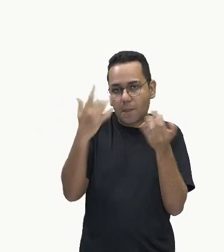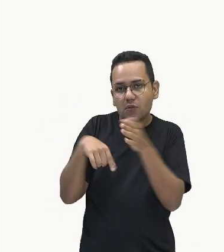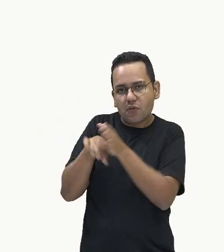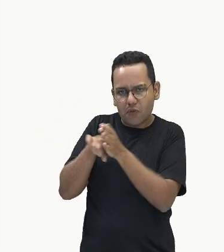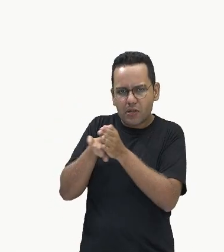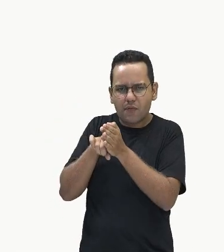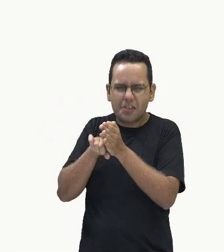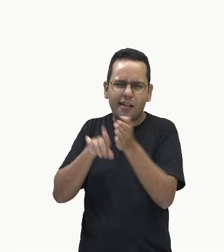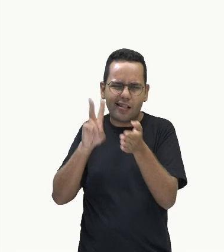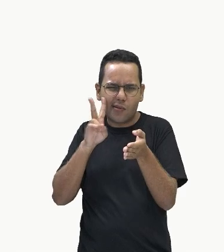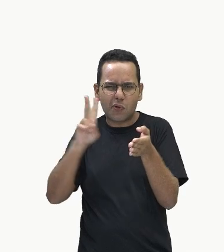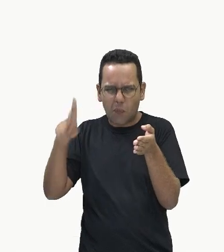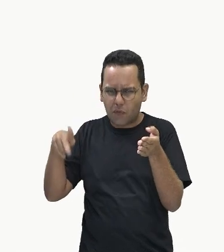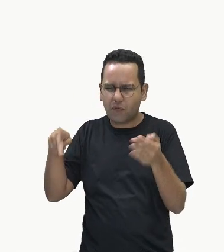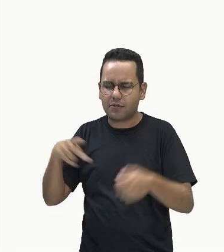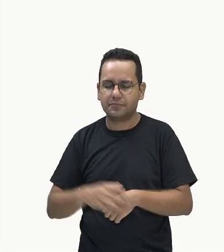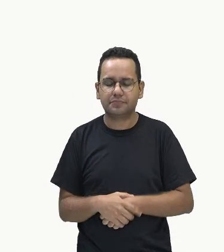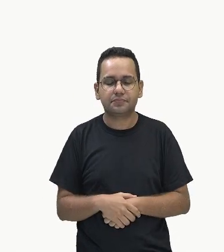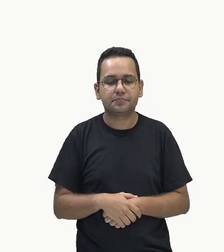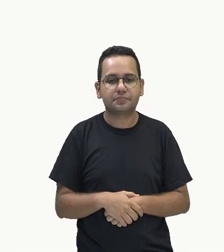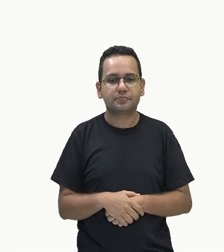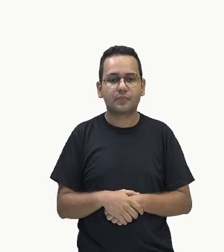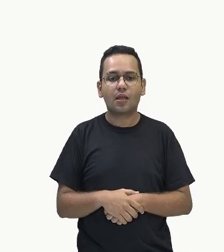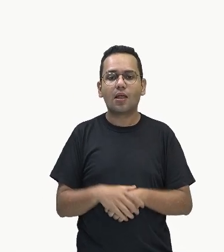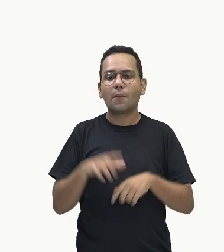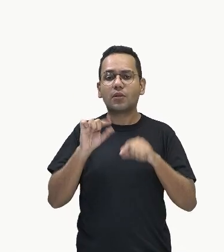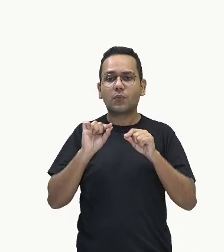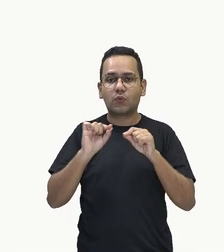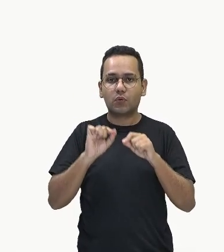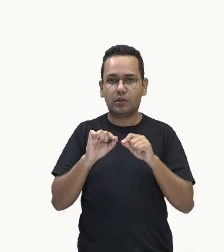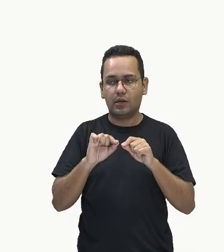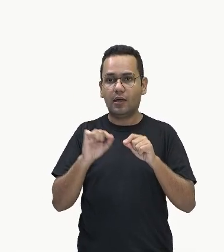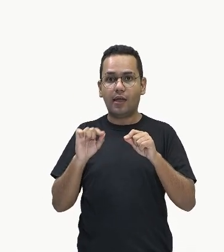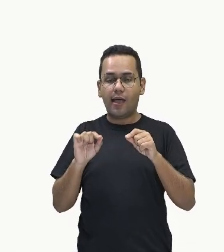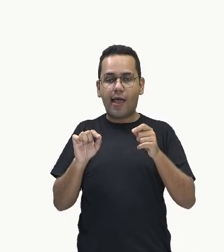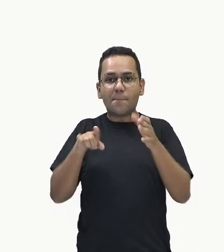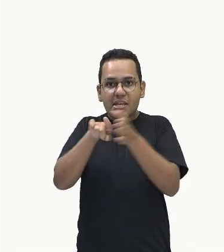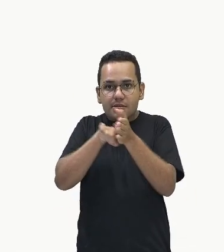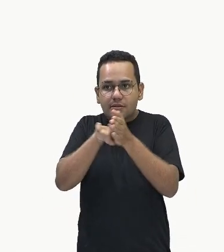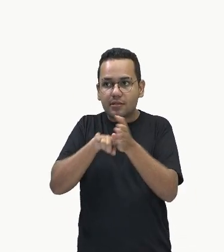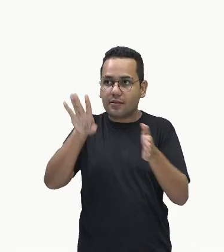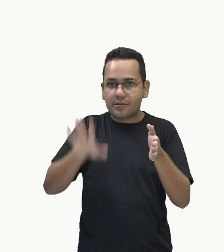ainda mais, ok? A nossa